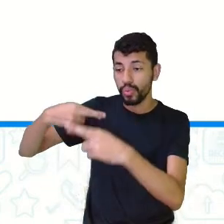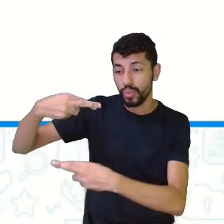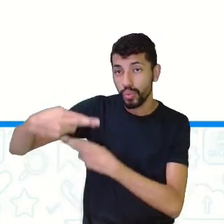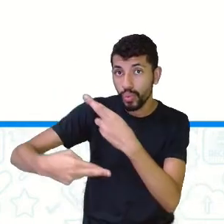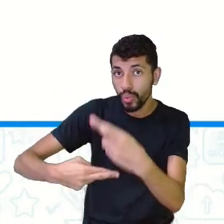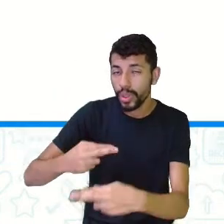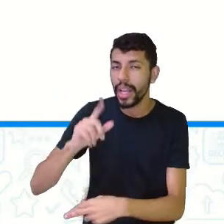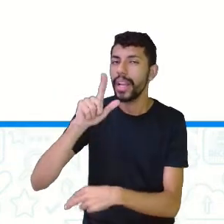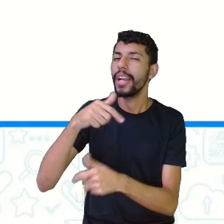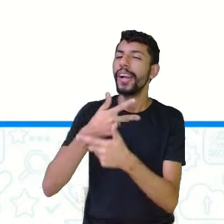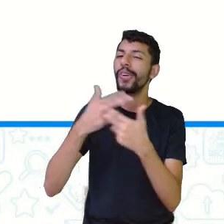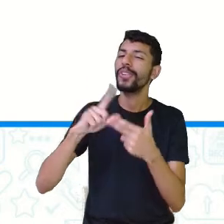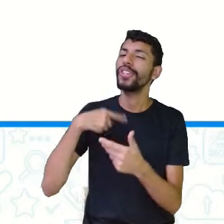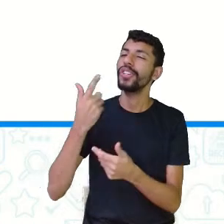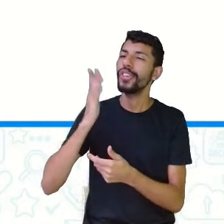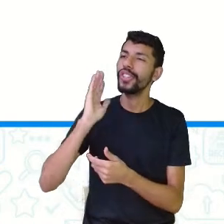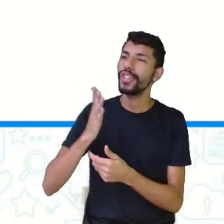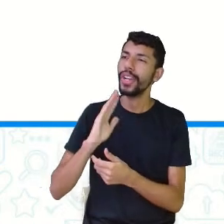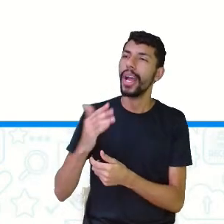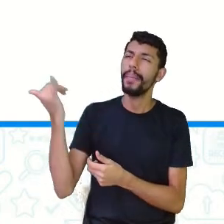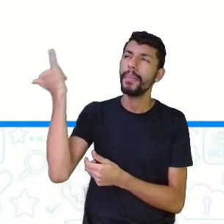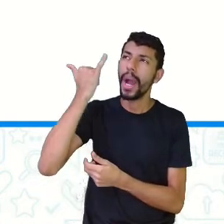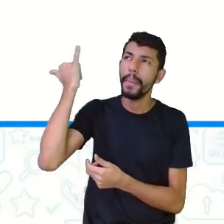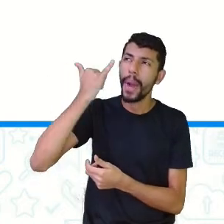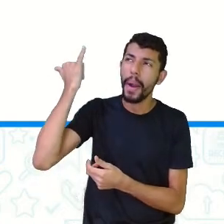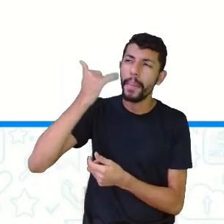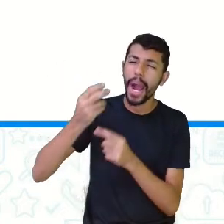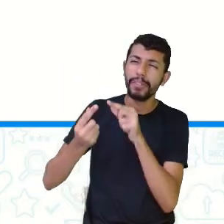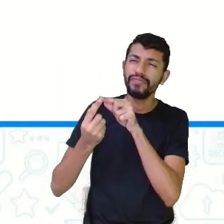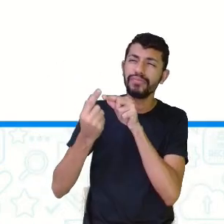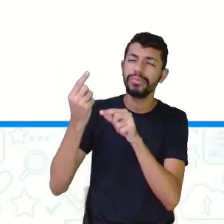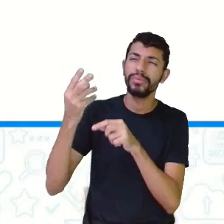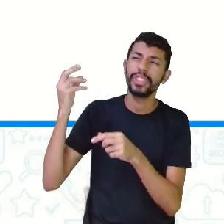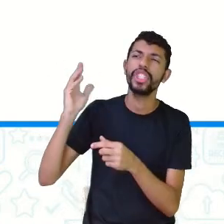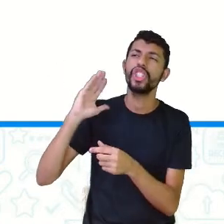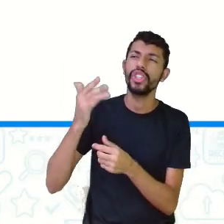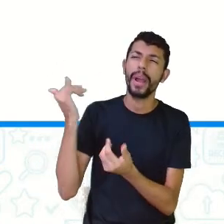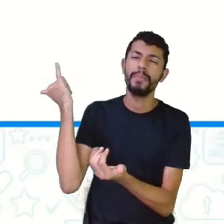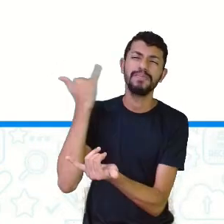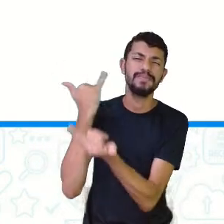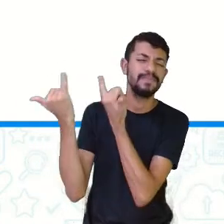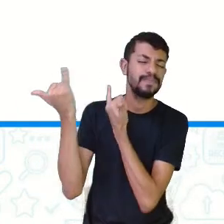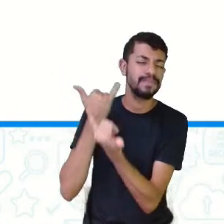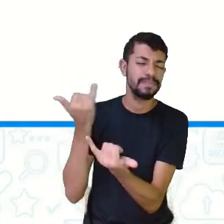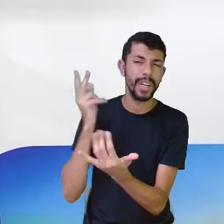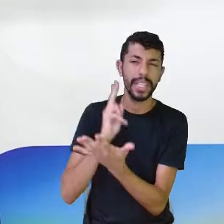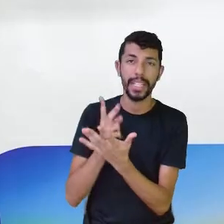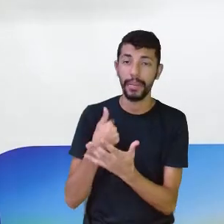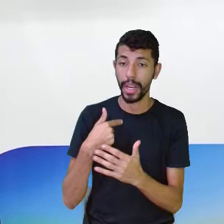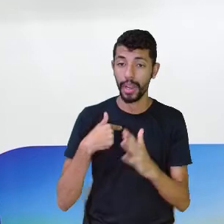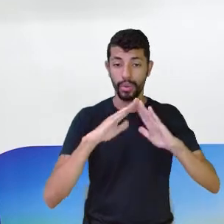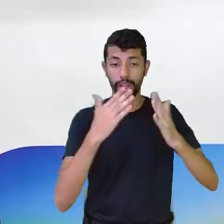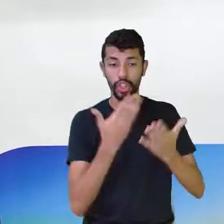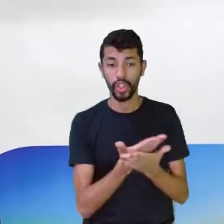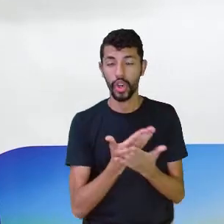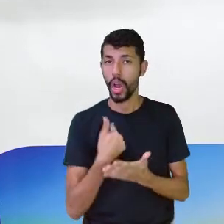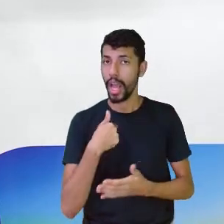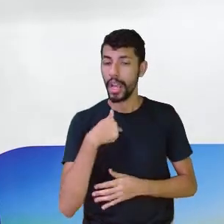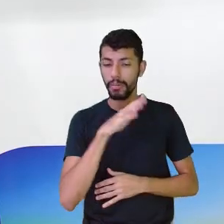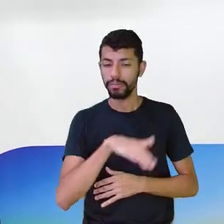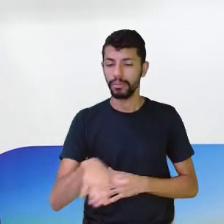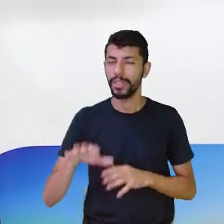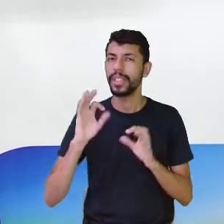já escuta há muito tempo. Eu, pelo menos, já ouvi muitas vezes enquanto eu estudava, quando eu era